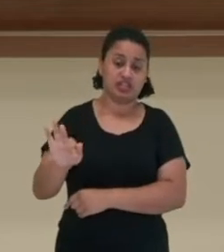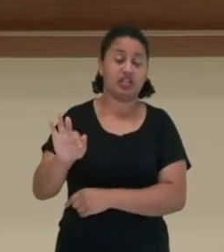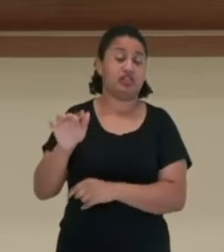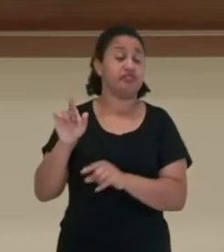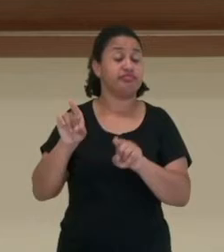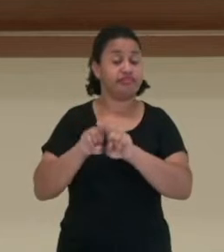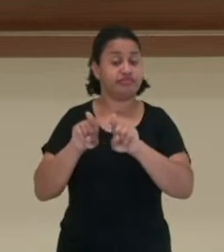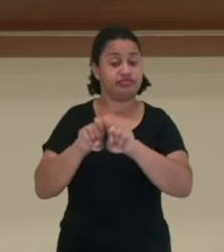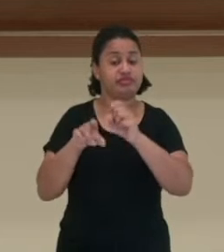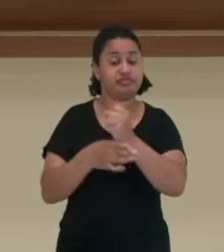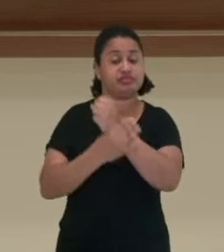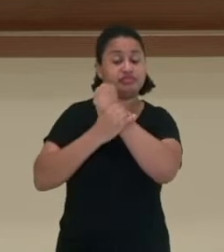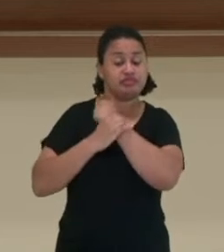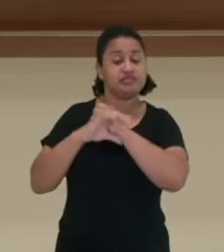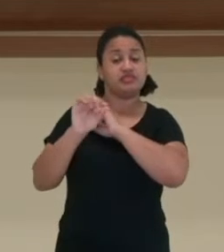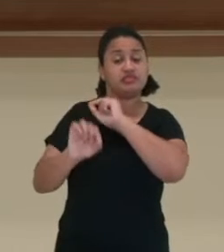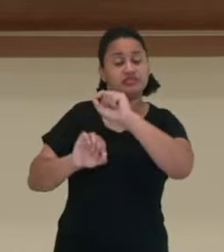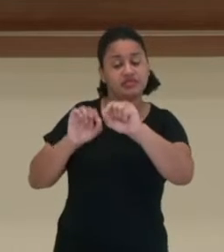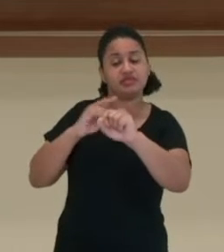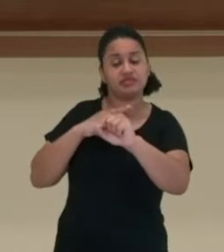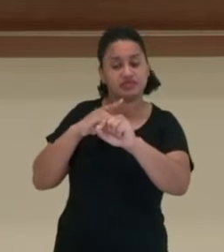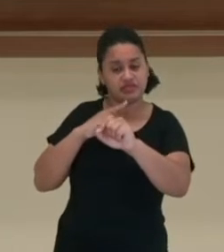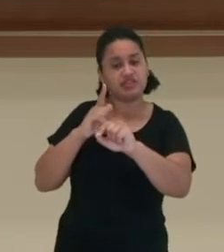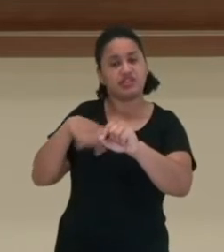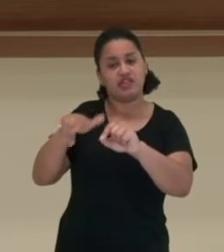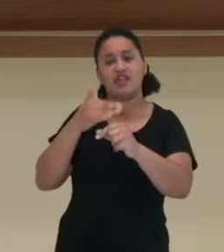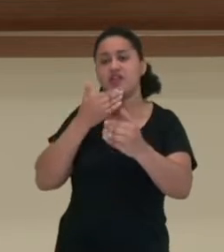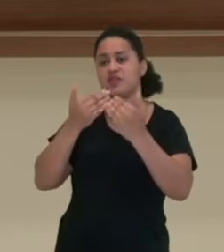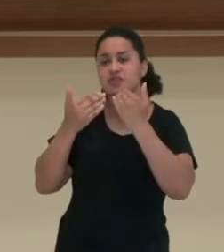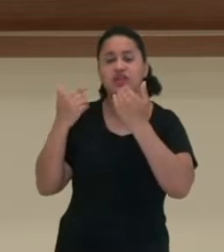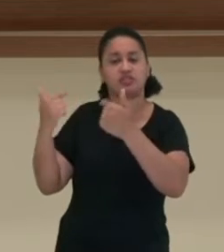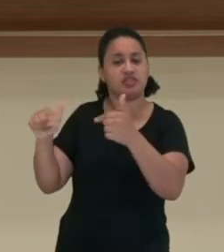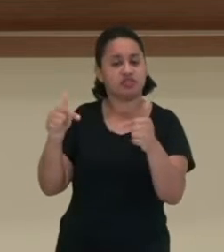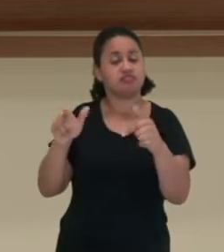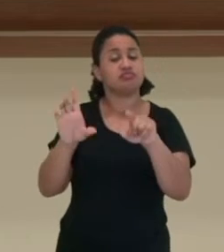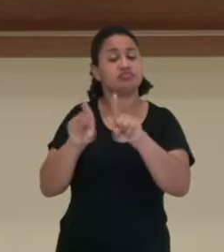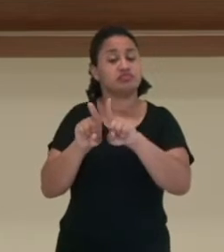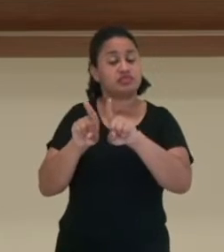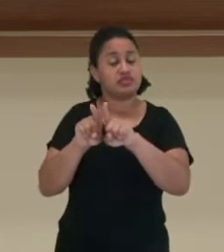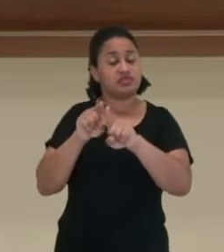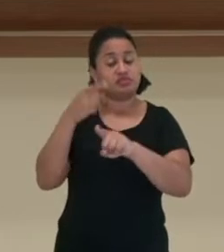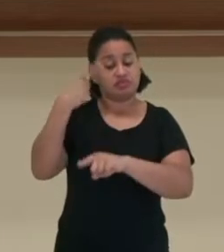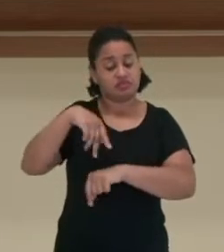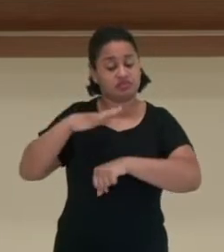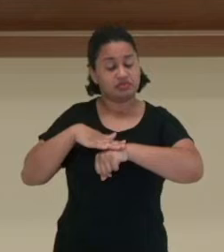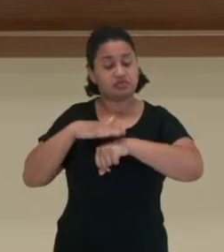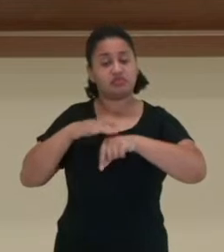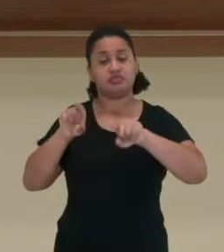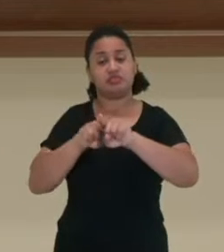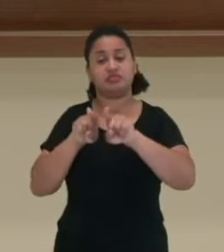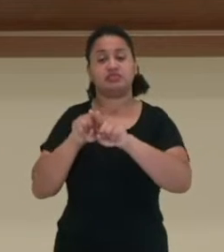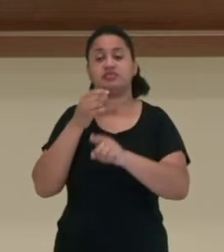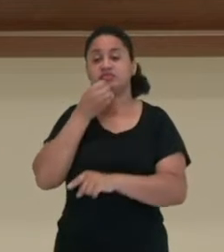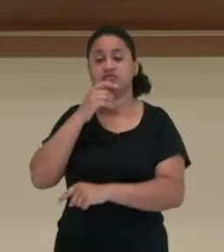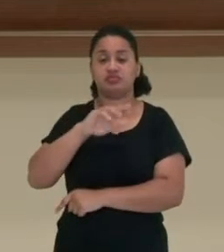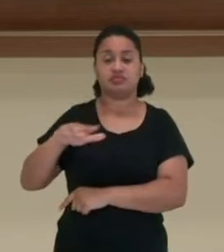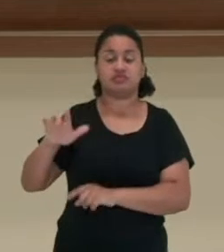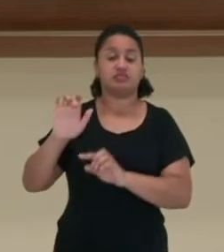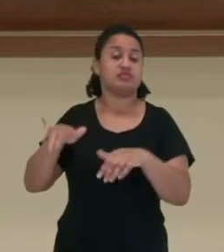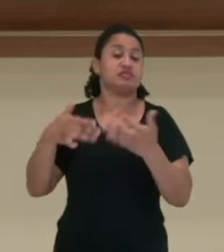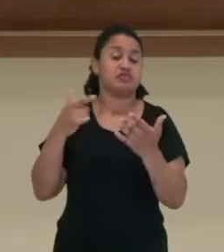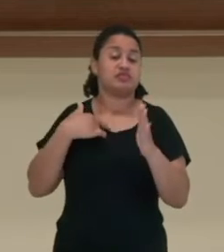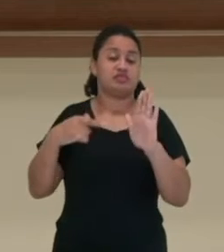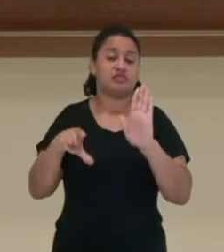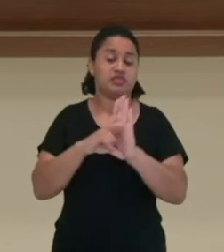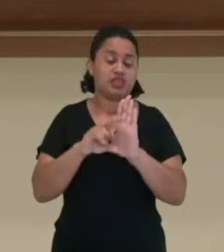ser uma segurança para quem está recebendo esse serviço e para você também vai ter benefício. Ou seja, a legalização é uma